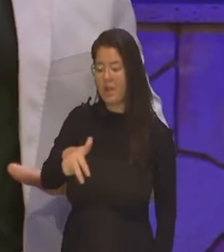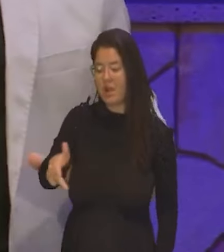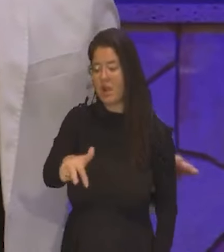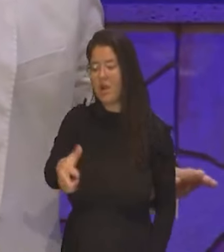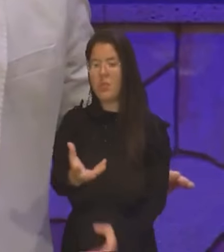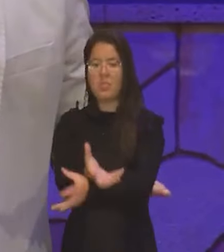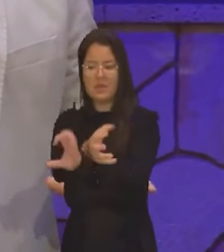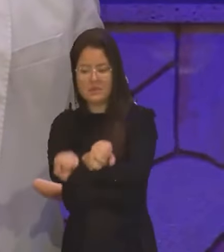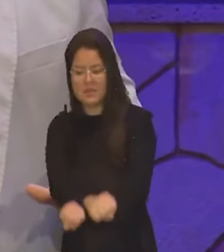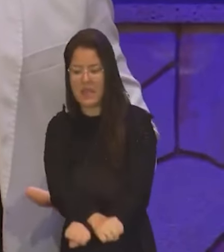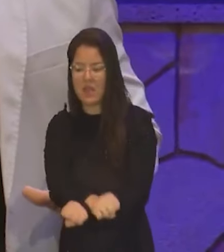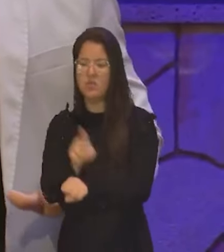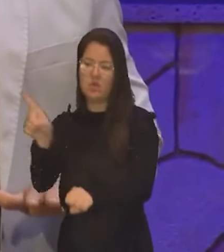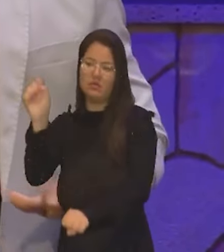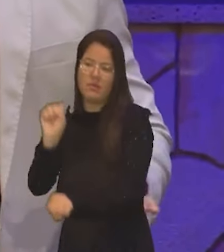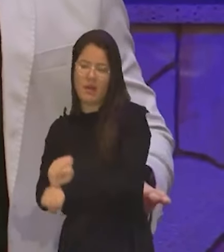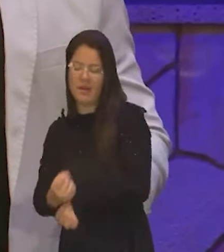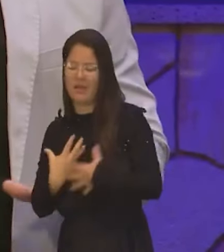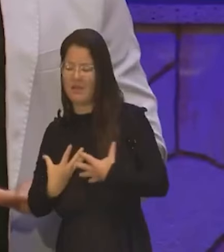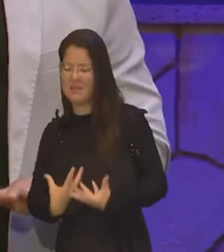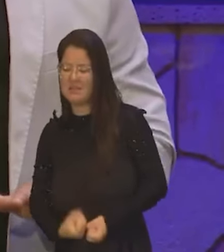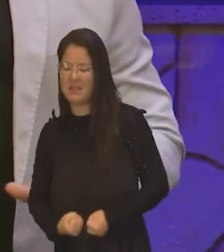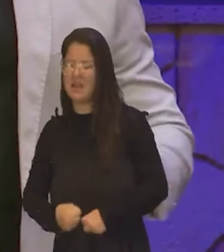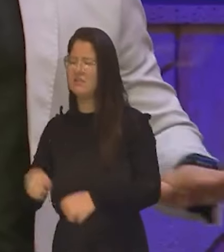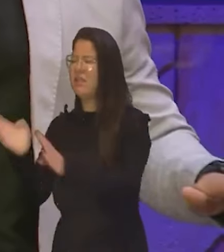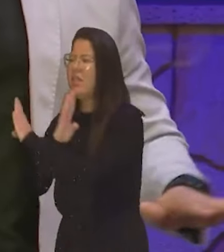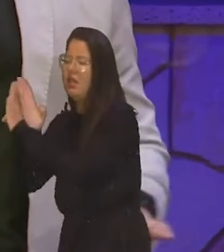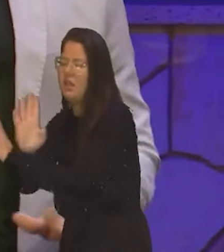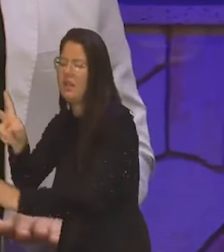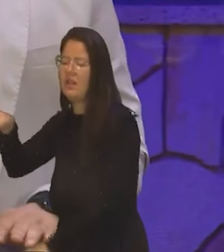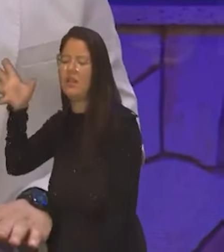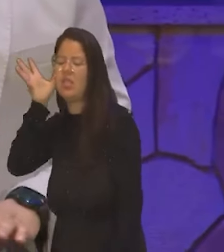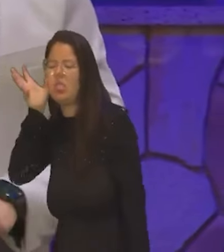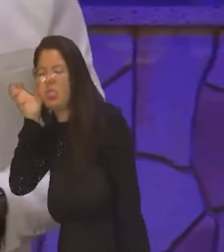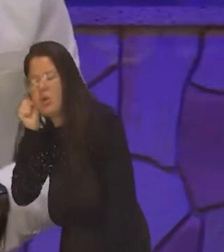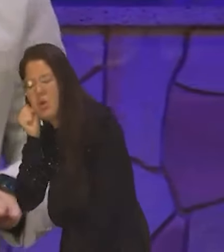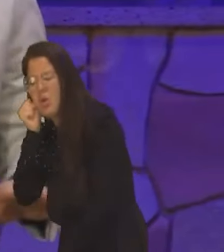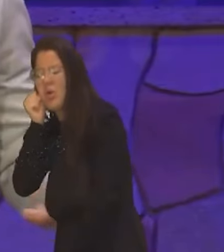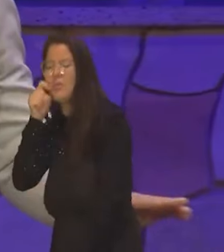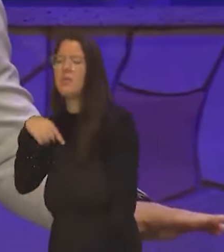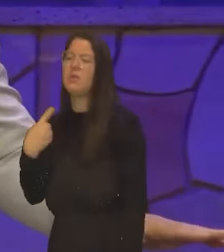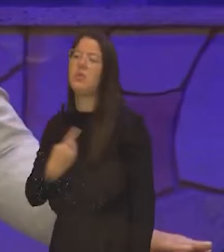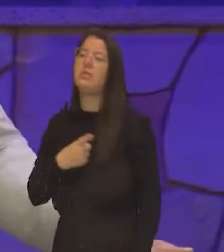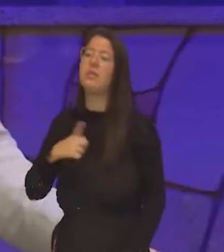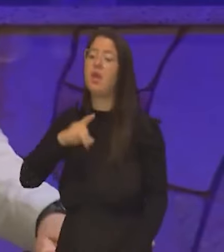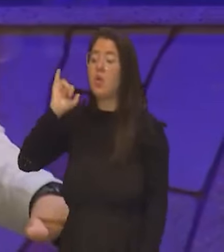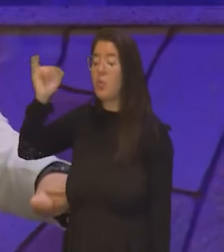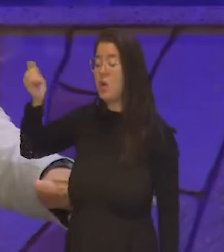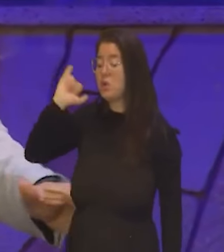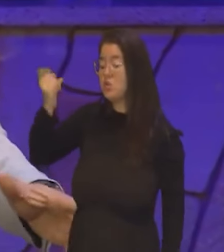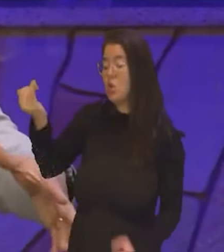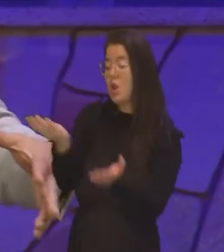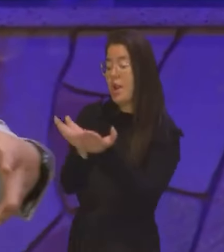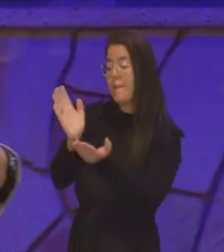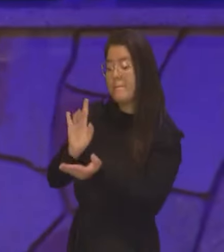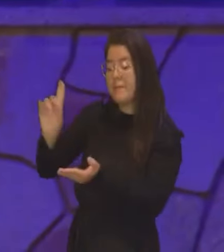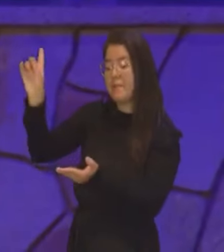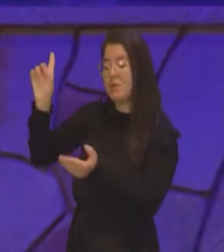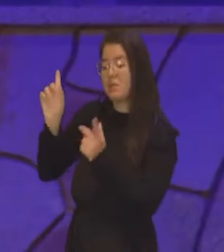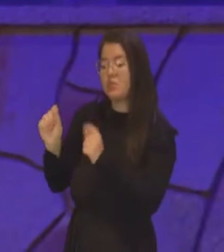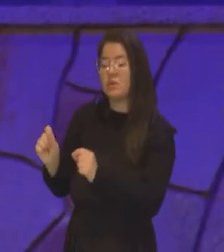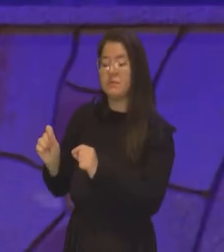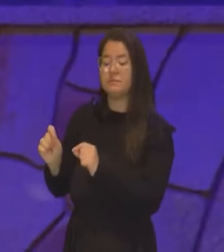e cansado daquela fuga, ele deita para dormir, e nós temos no relato bíblico que ele